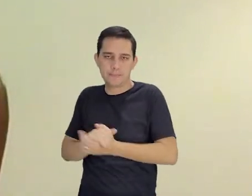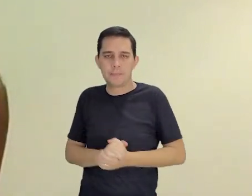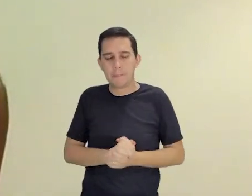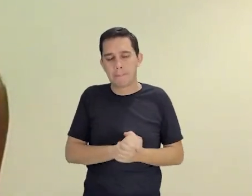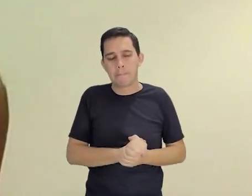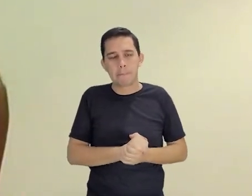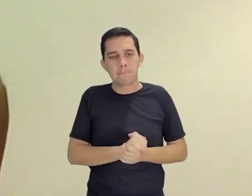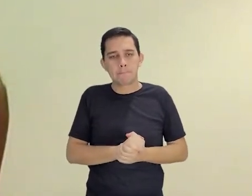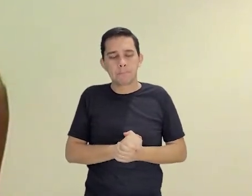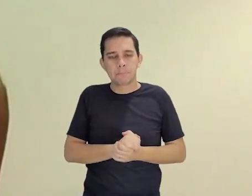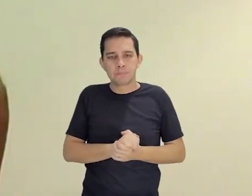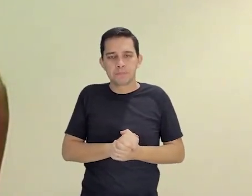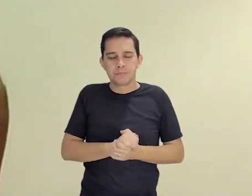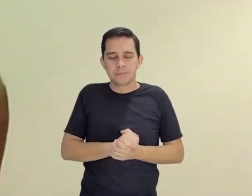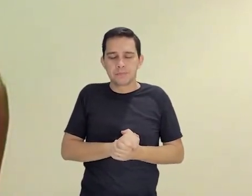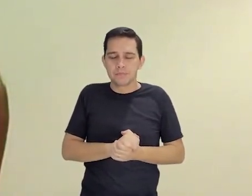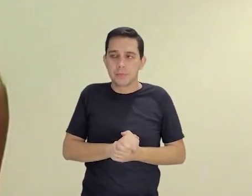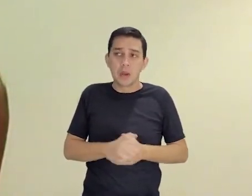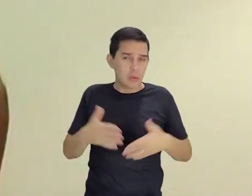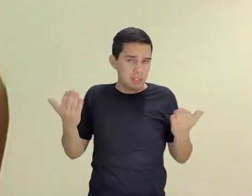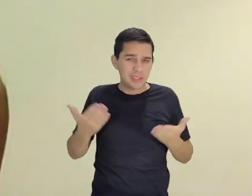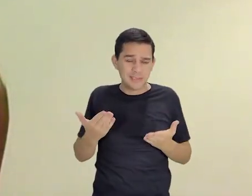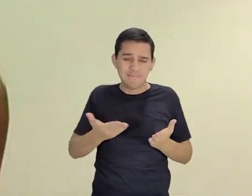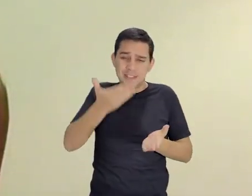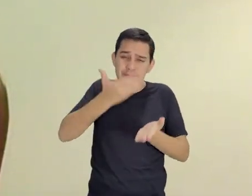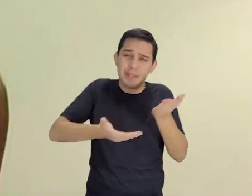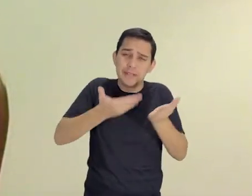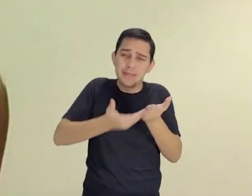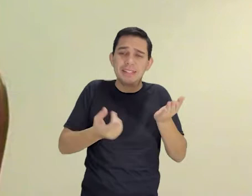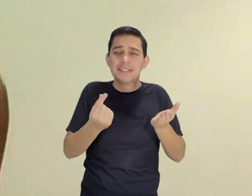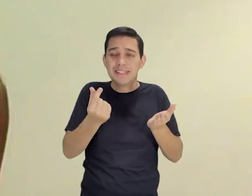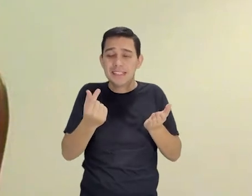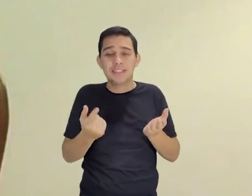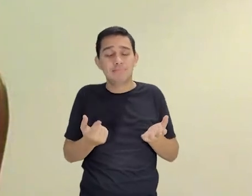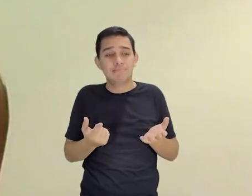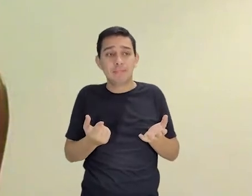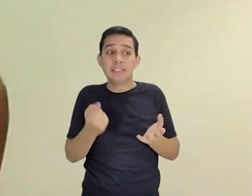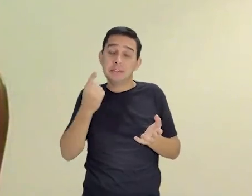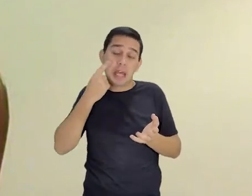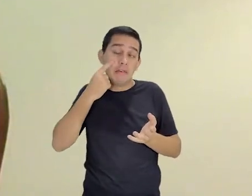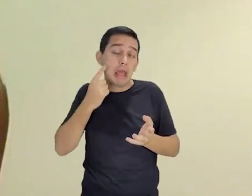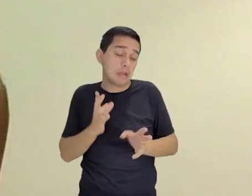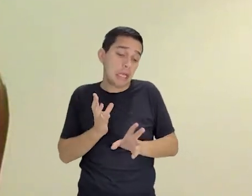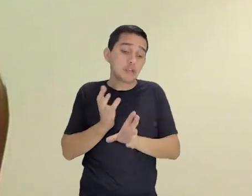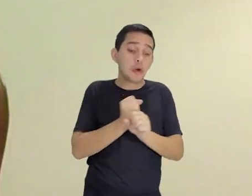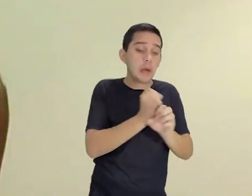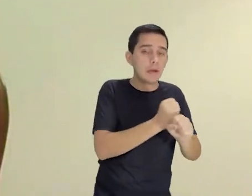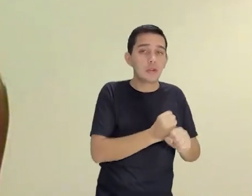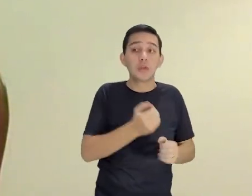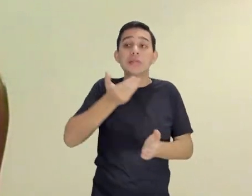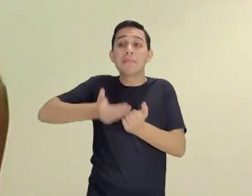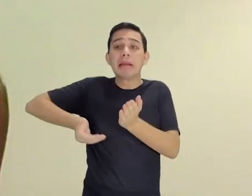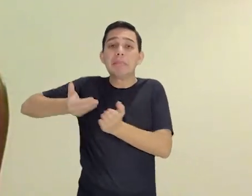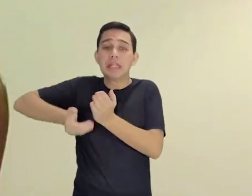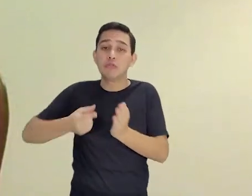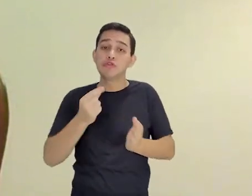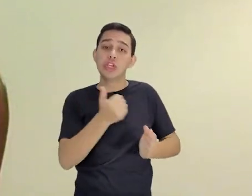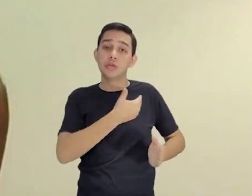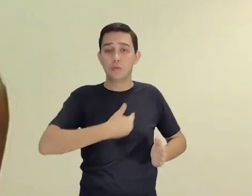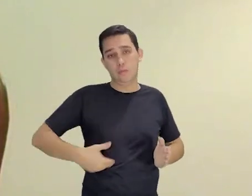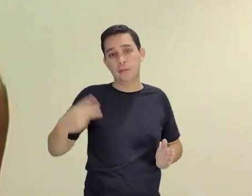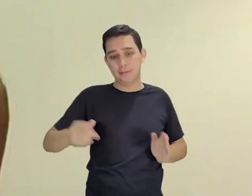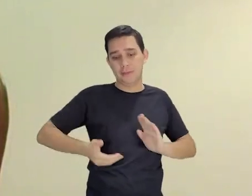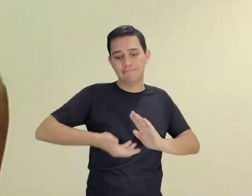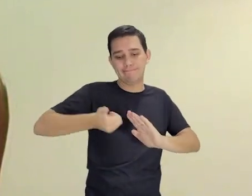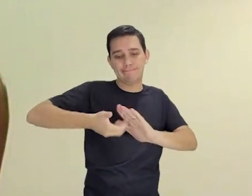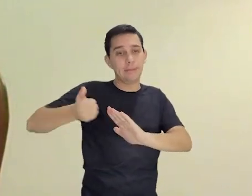ainda está sendo quantificado, mas de certo, né, que já existe de apurado até o